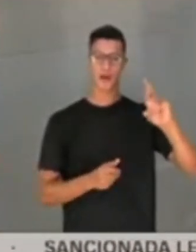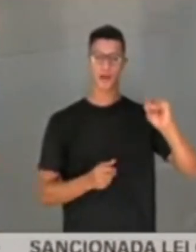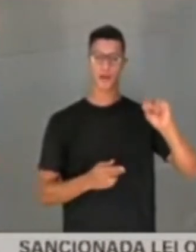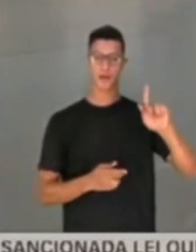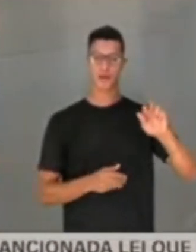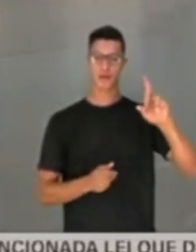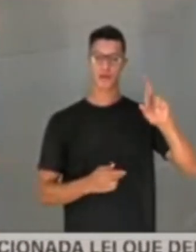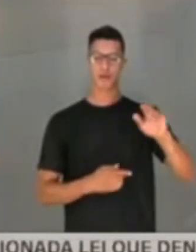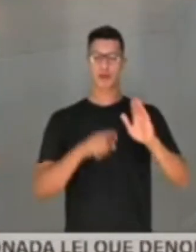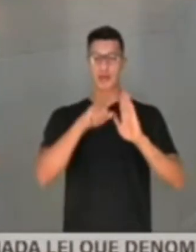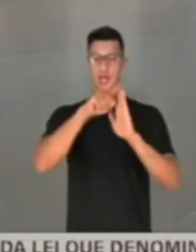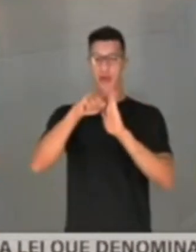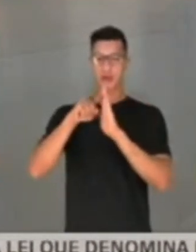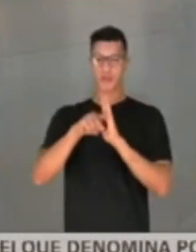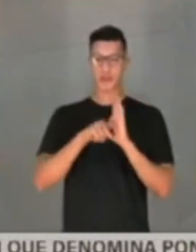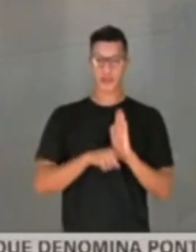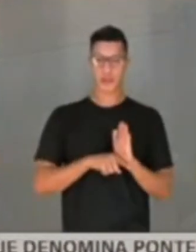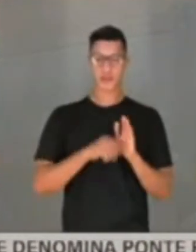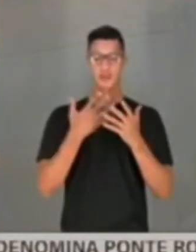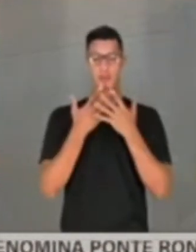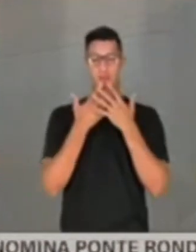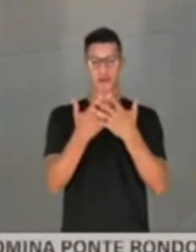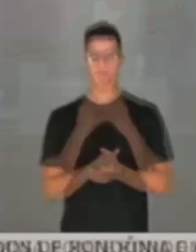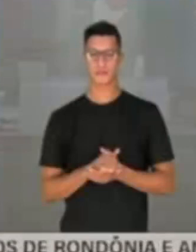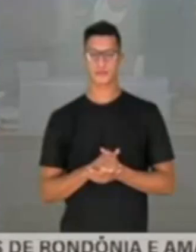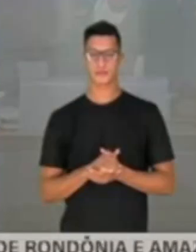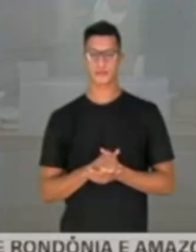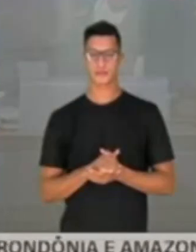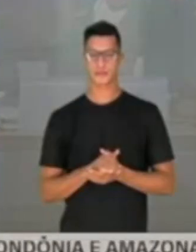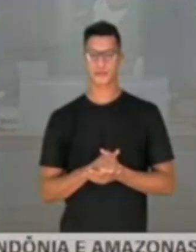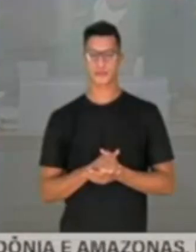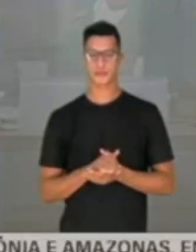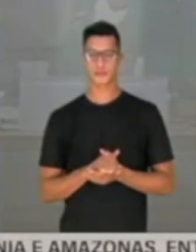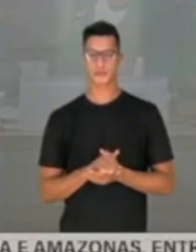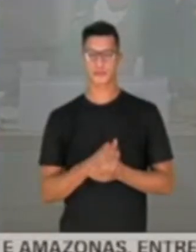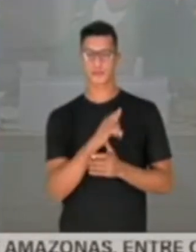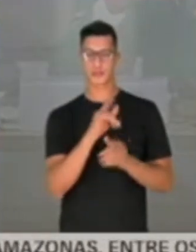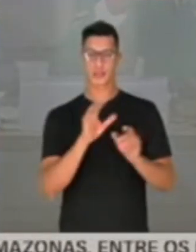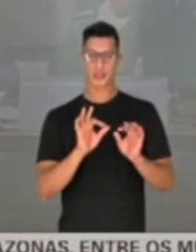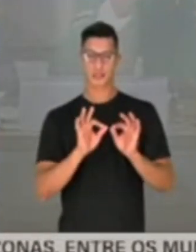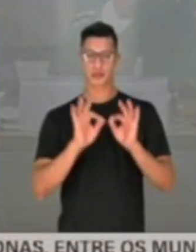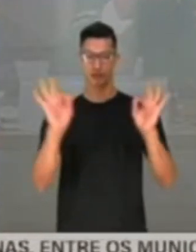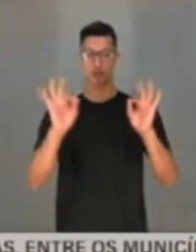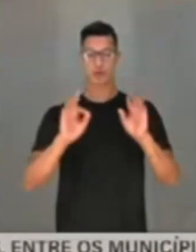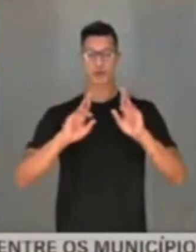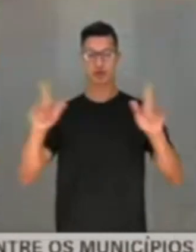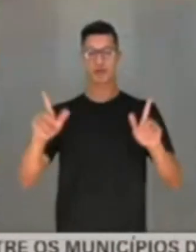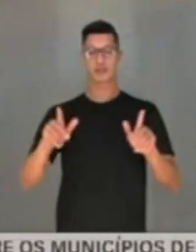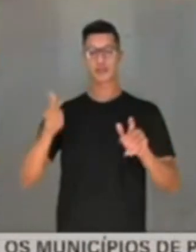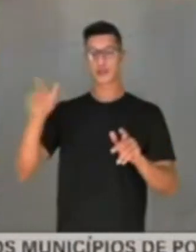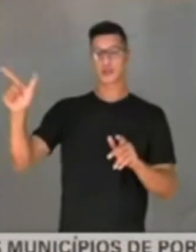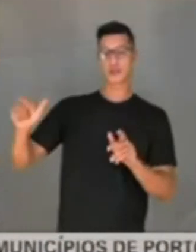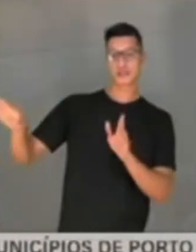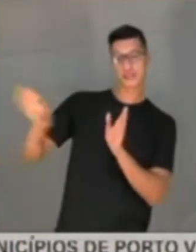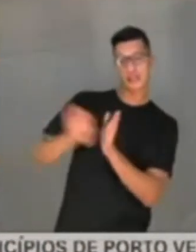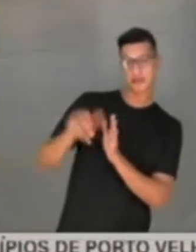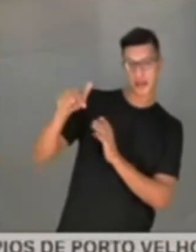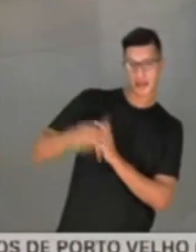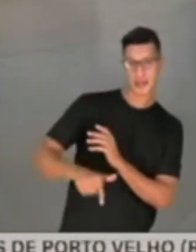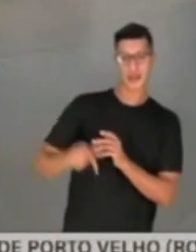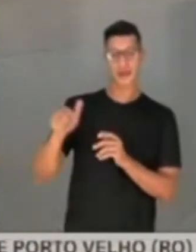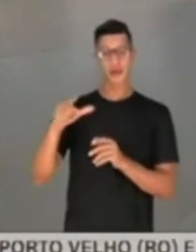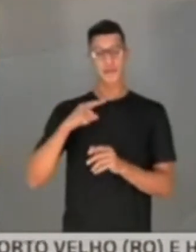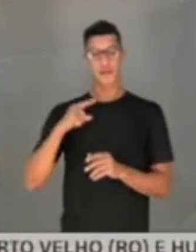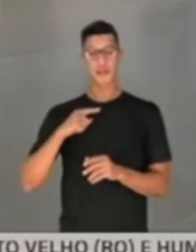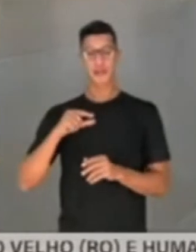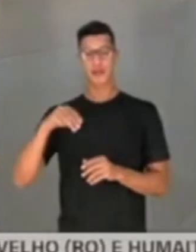um investigado, confesso. Ele confirmou tudo. Diferentemente de outros que vieram aqui, o senhor